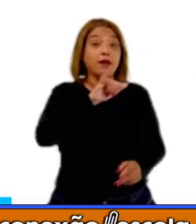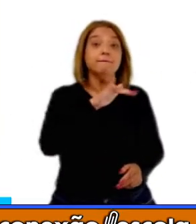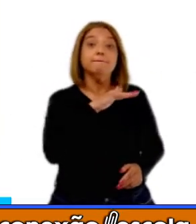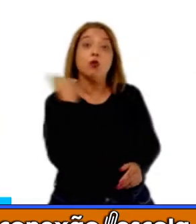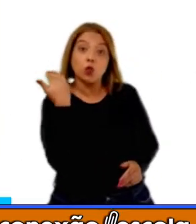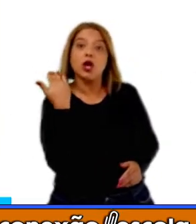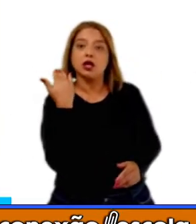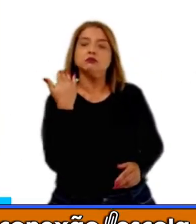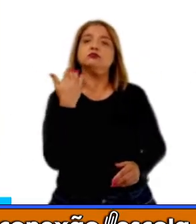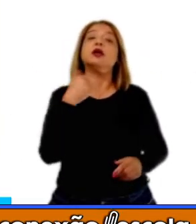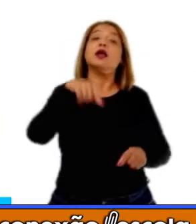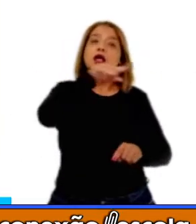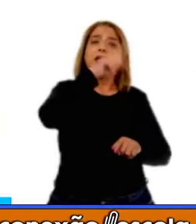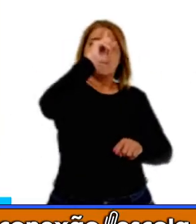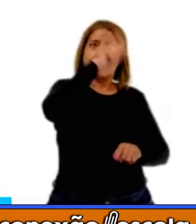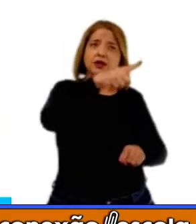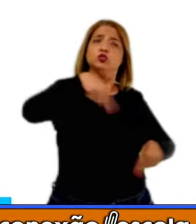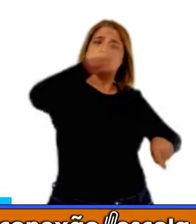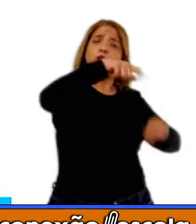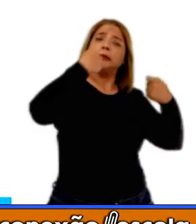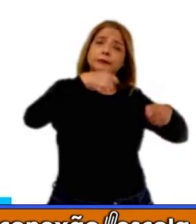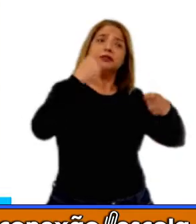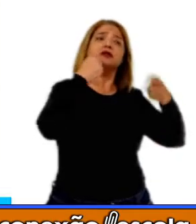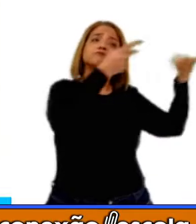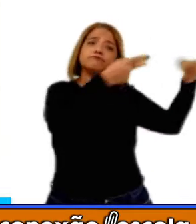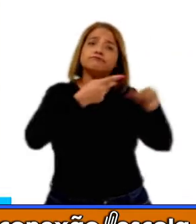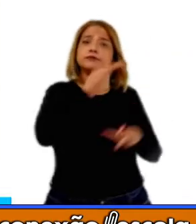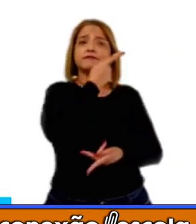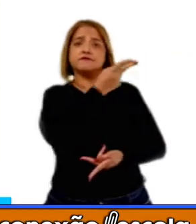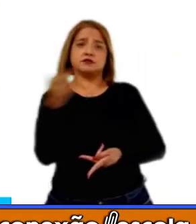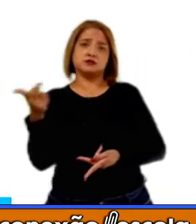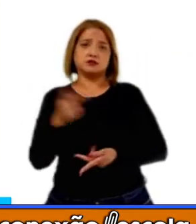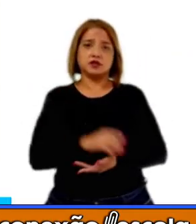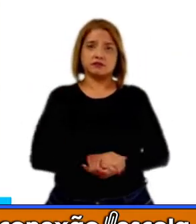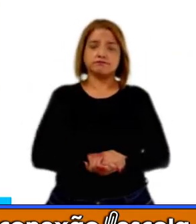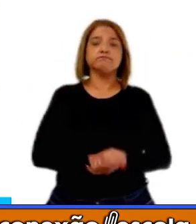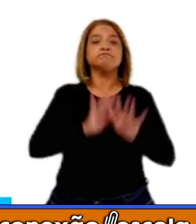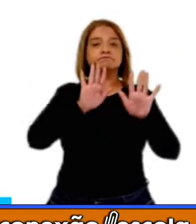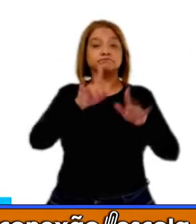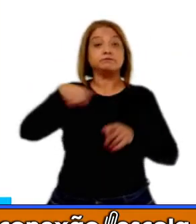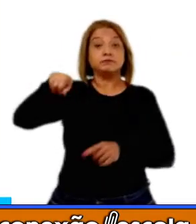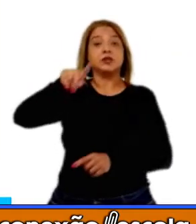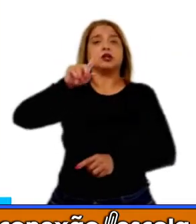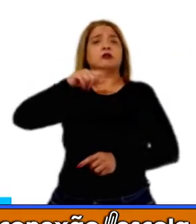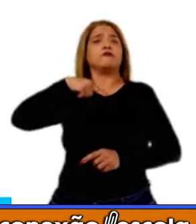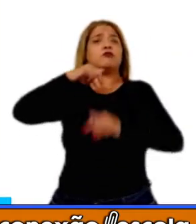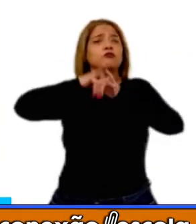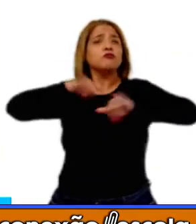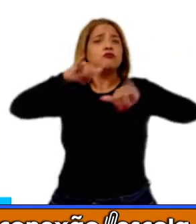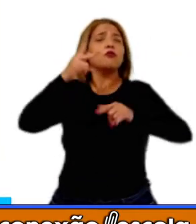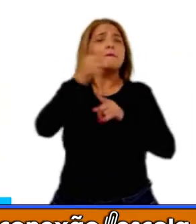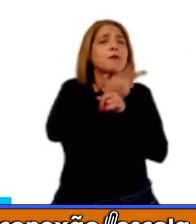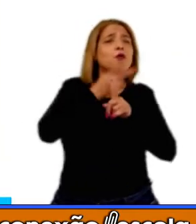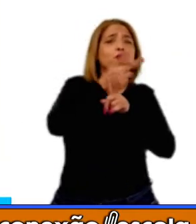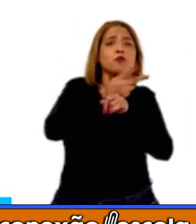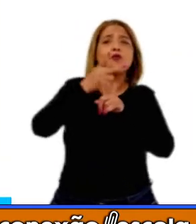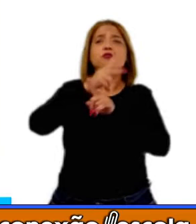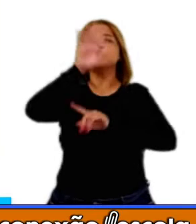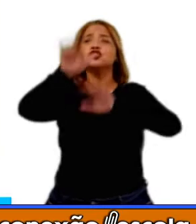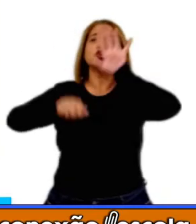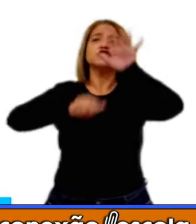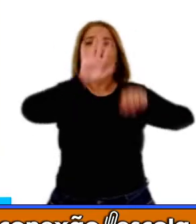que venham visitar-me. A Lara partiu, deu o recado e os animais, um a